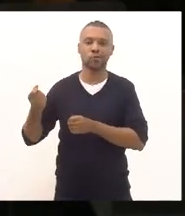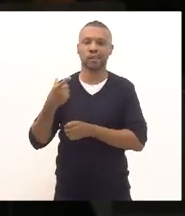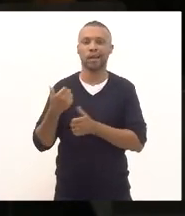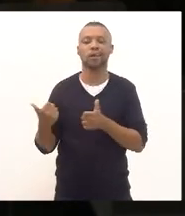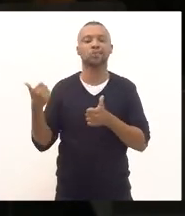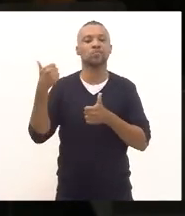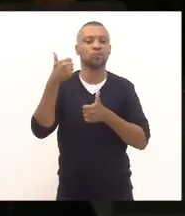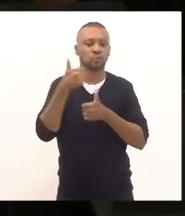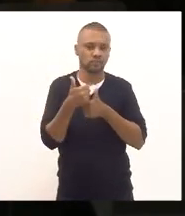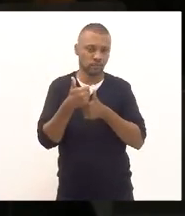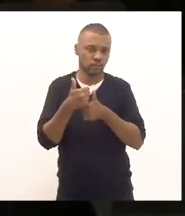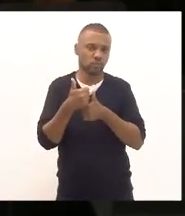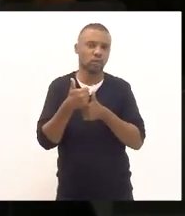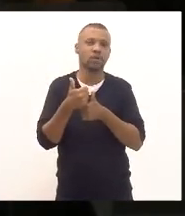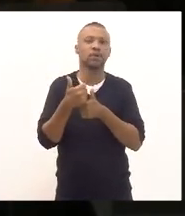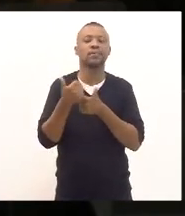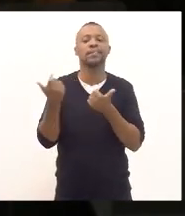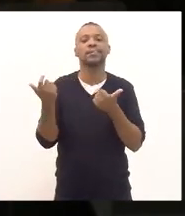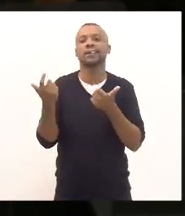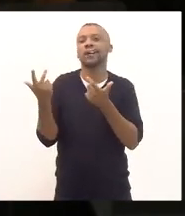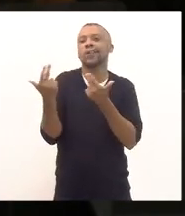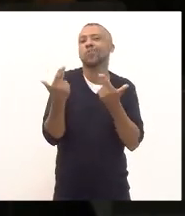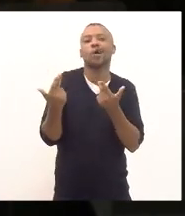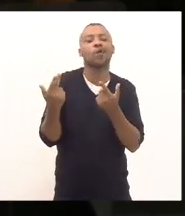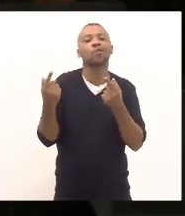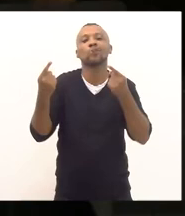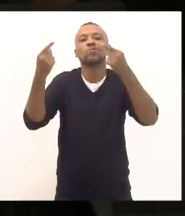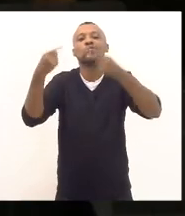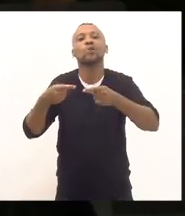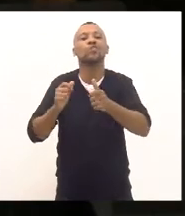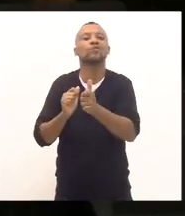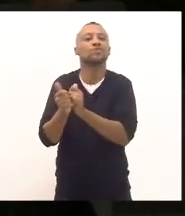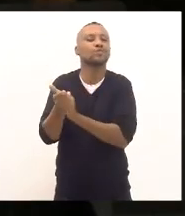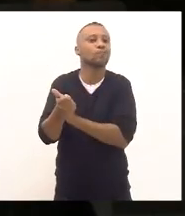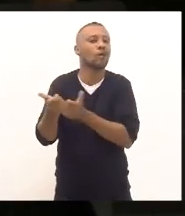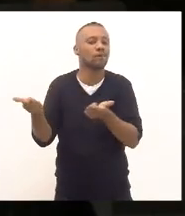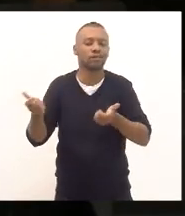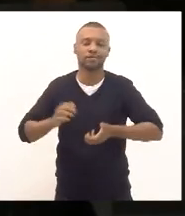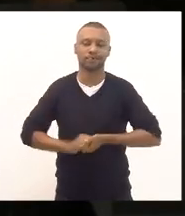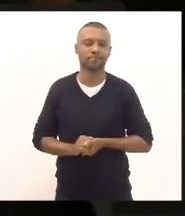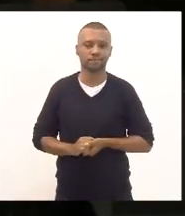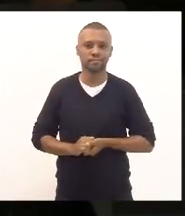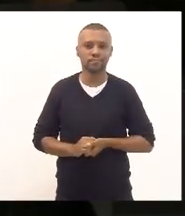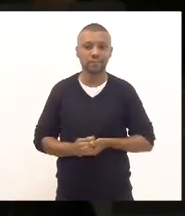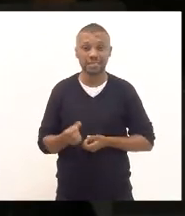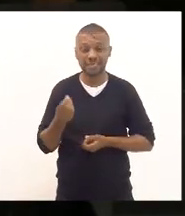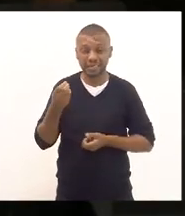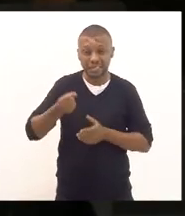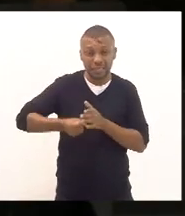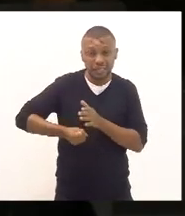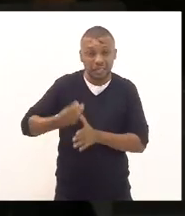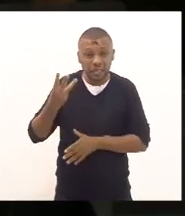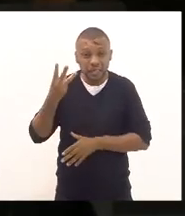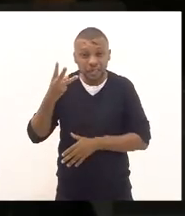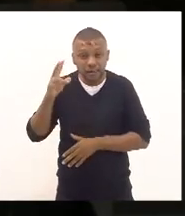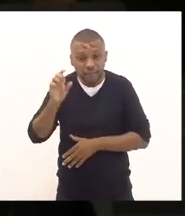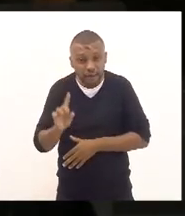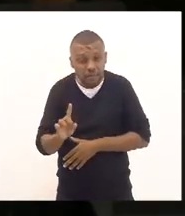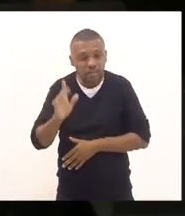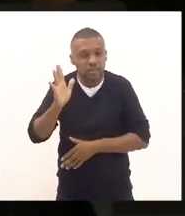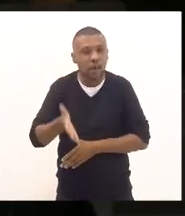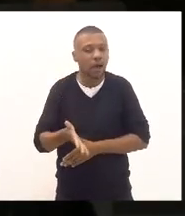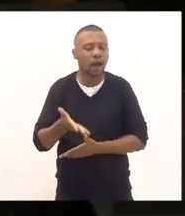substituição em jogo de clube de futebol Três senhora Presidente pasme